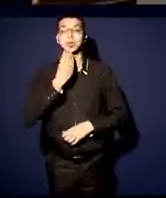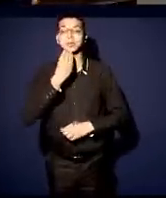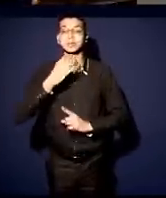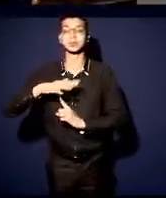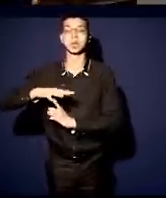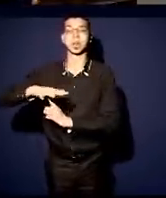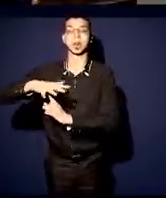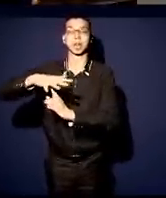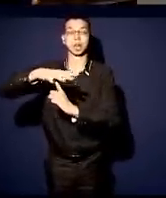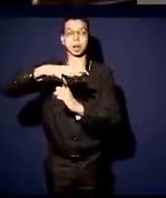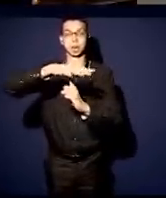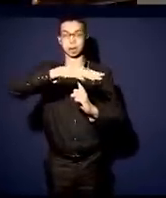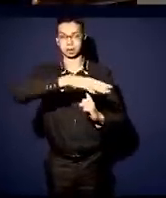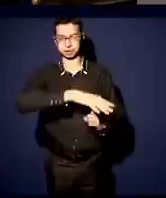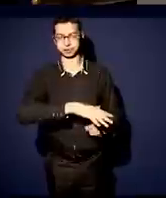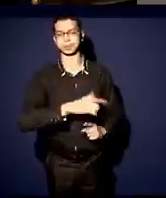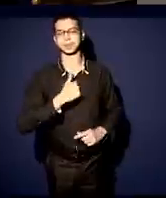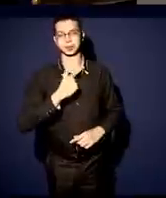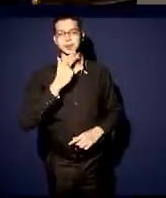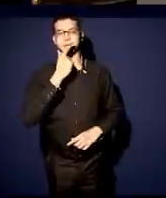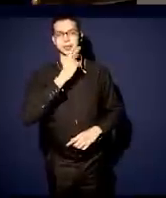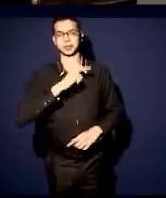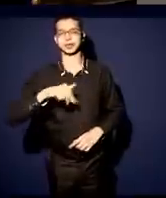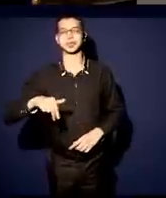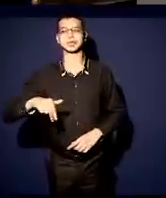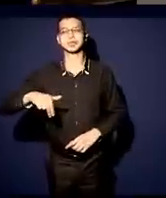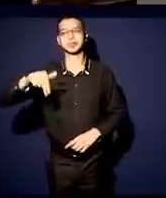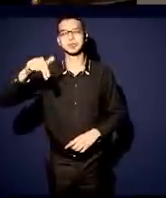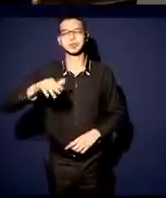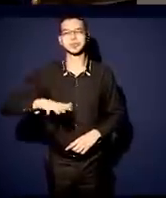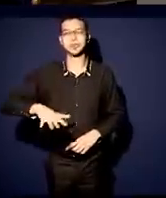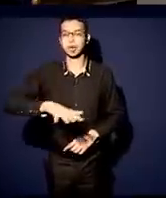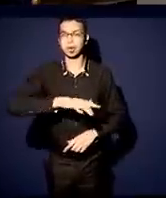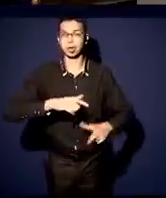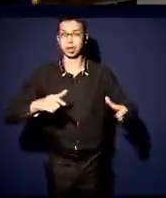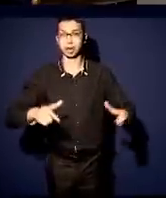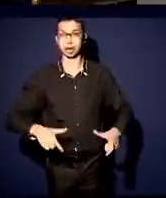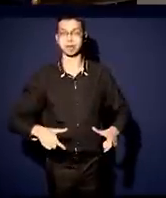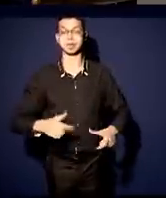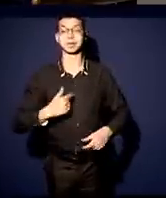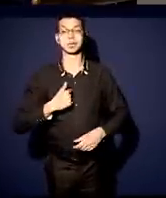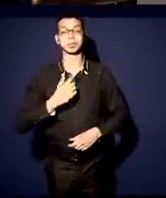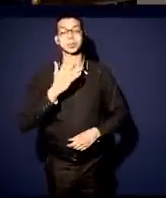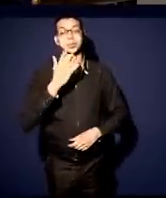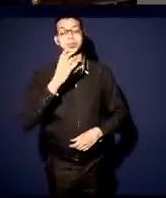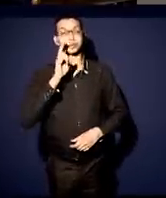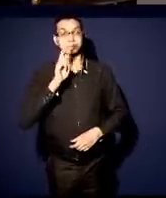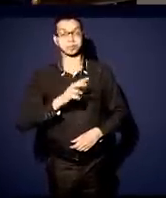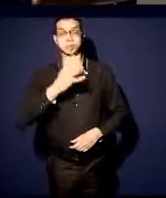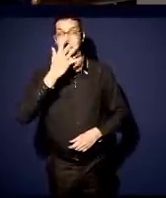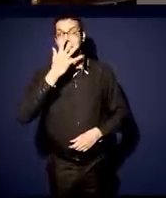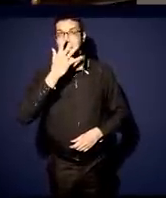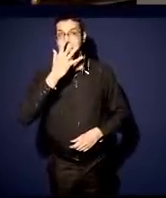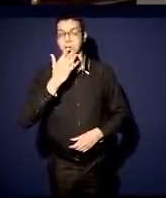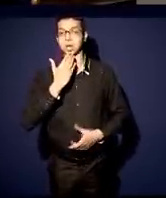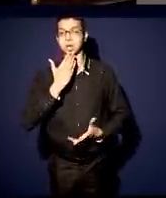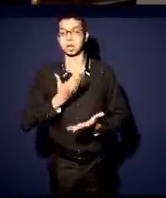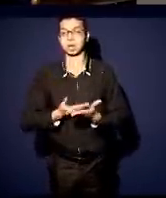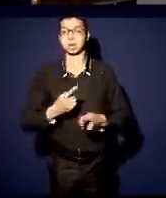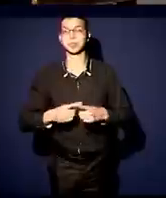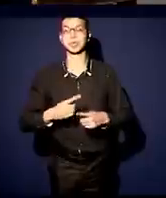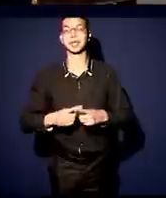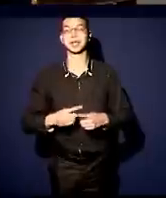ali naquela carretera norte. E é impressionante o investimento logístico a partir daquilo. Ou seja,